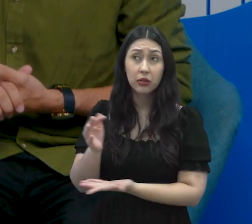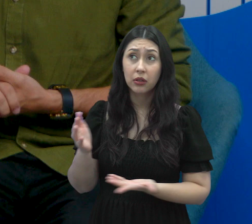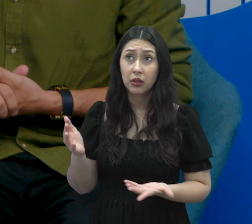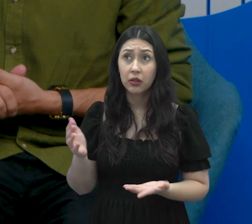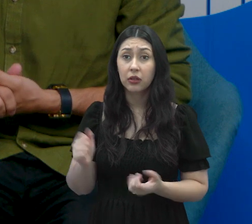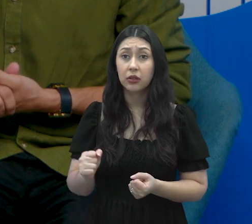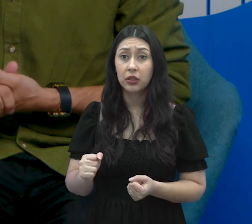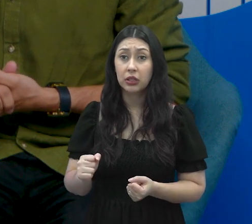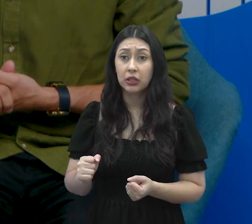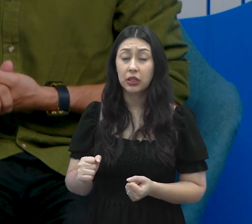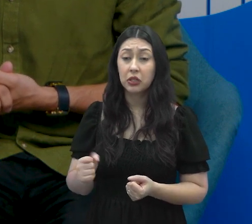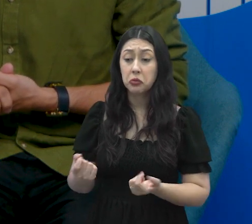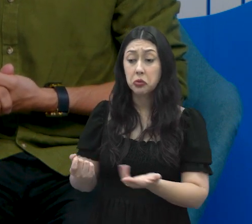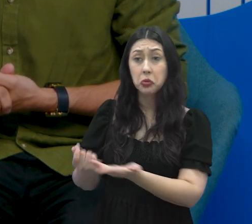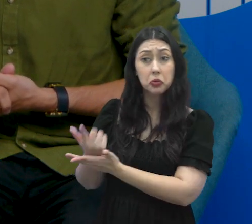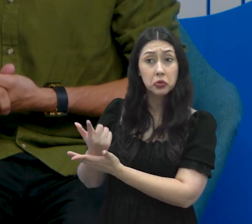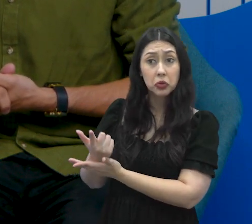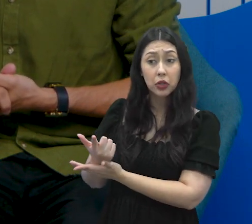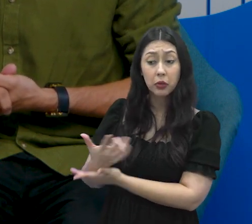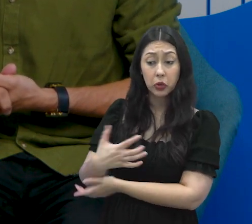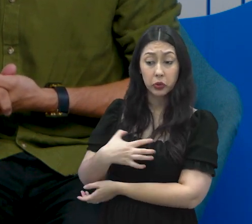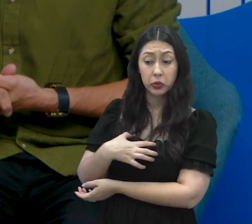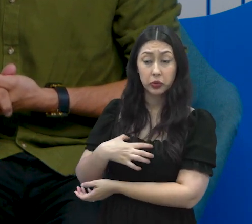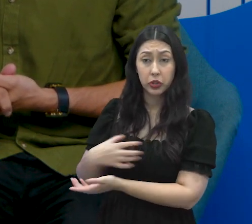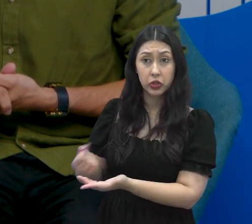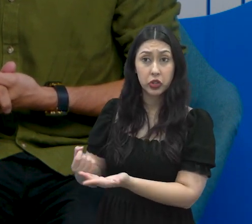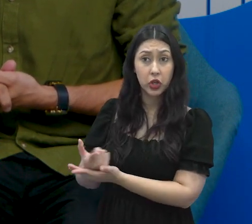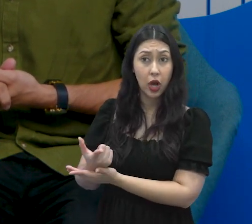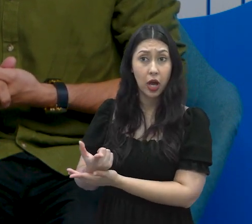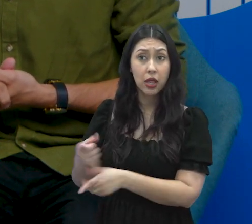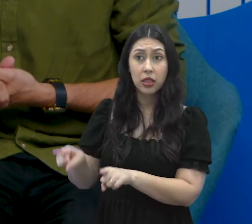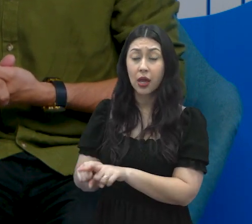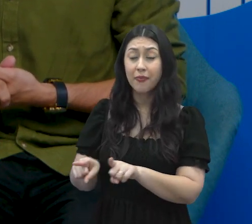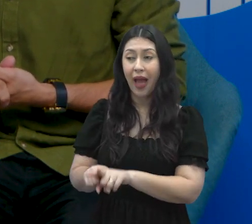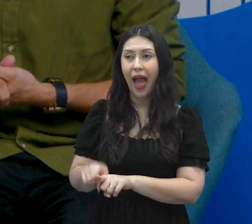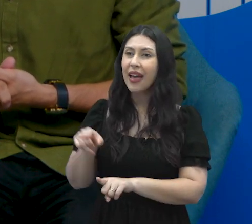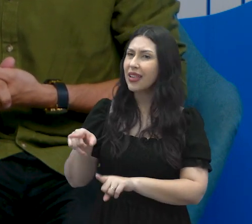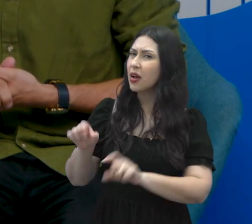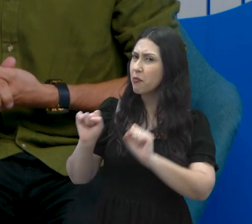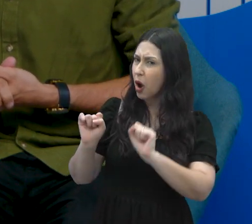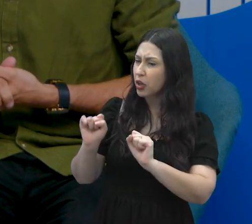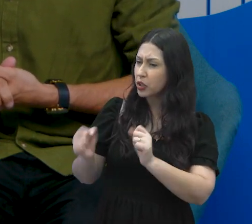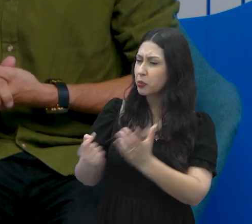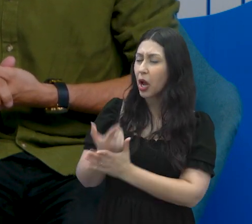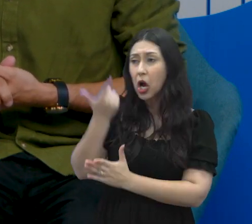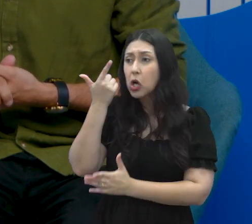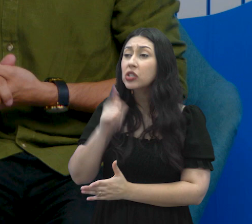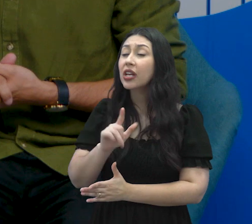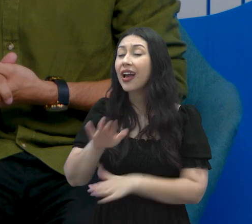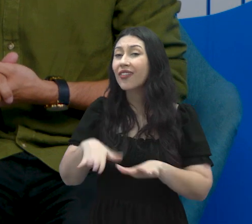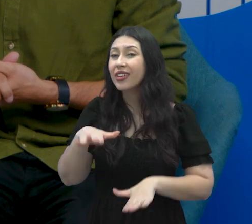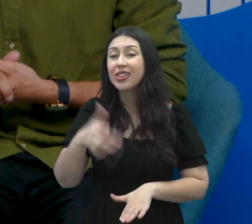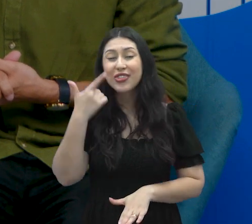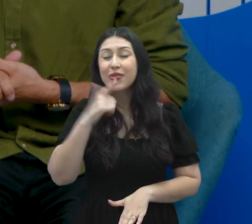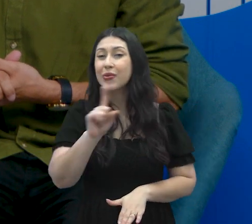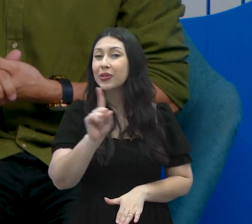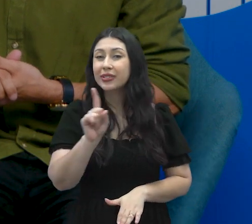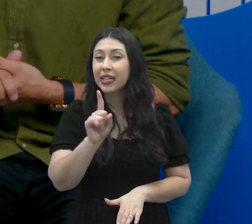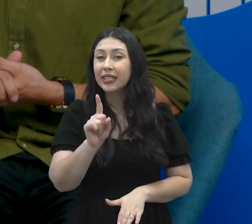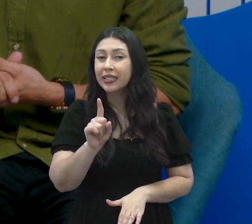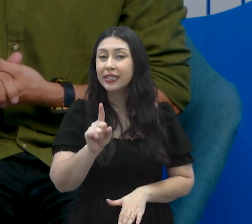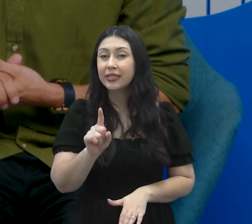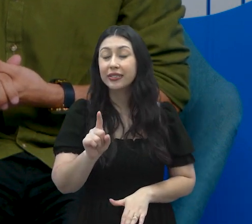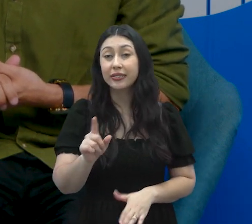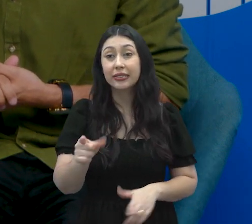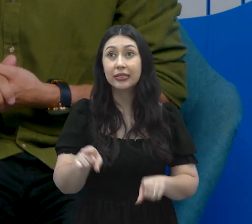Se não no consumo em si, na forma, no momento de consumir, na possibilidade, né? Se não nesse primeiro